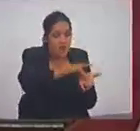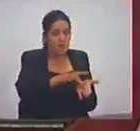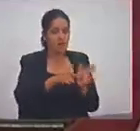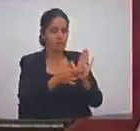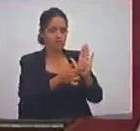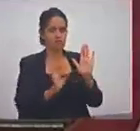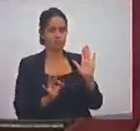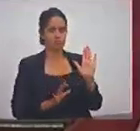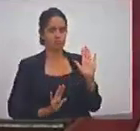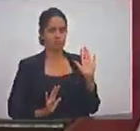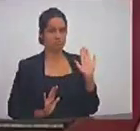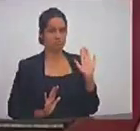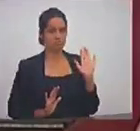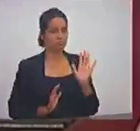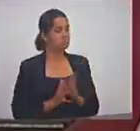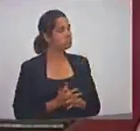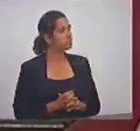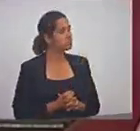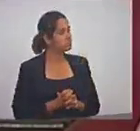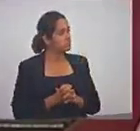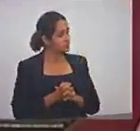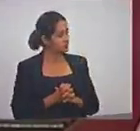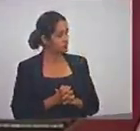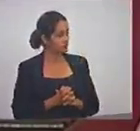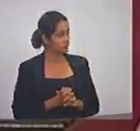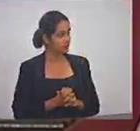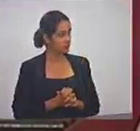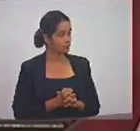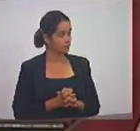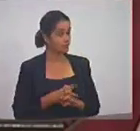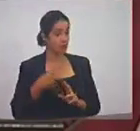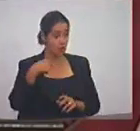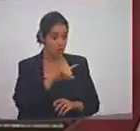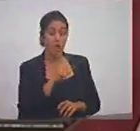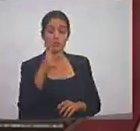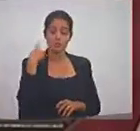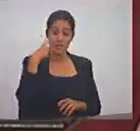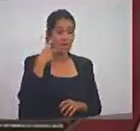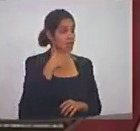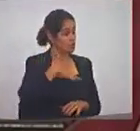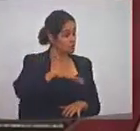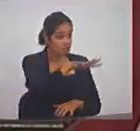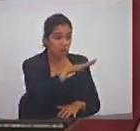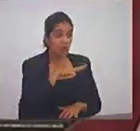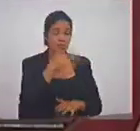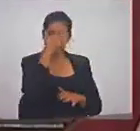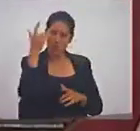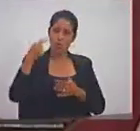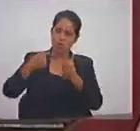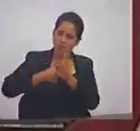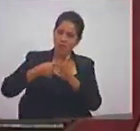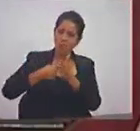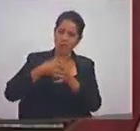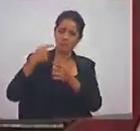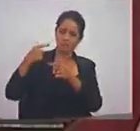reeleição, sabe a cobrança que tem nas ruas por isso. Somos todos cobrados, nós vereadores somos cobrados. E se você defende a